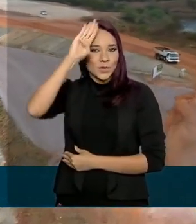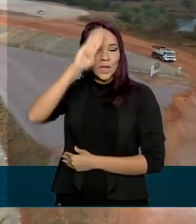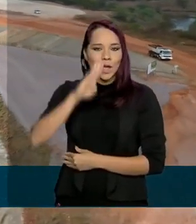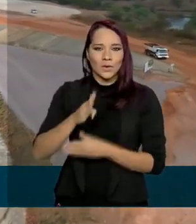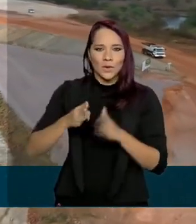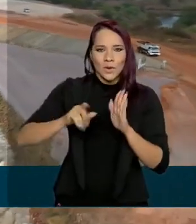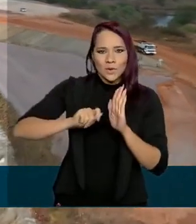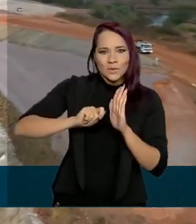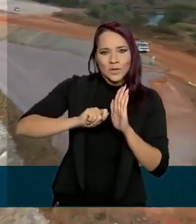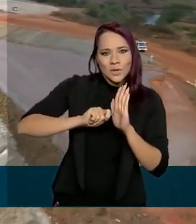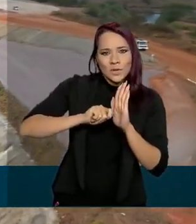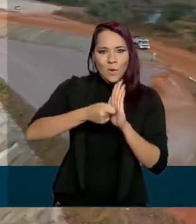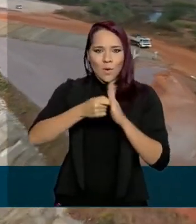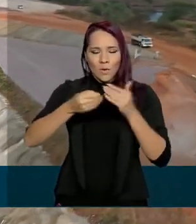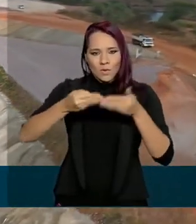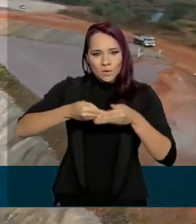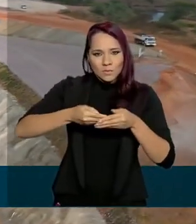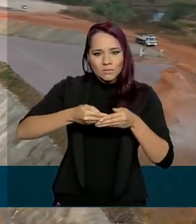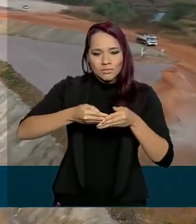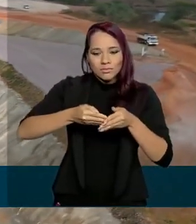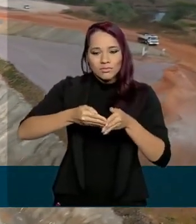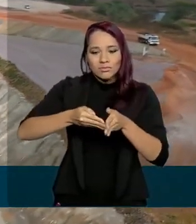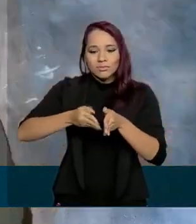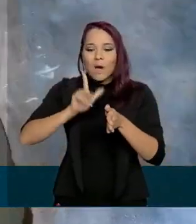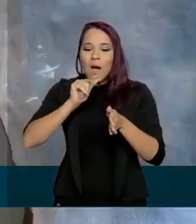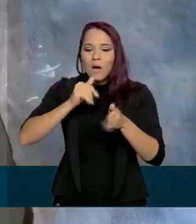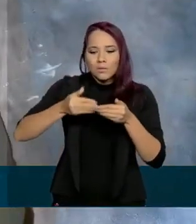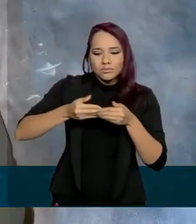acionou a última comporta,